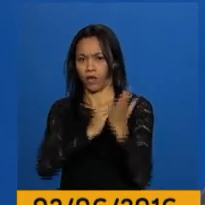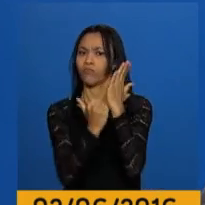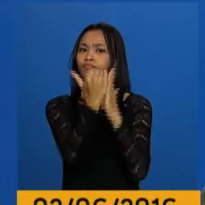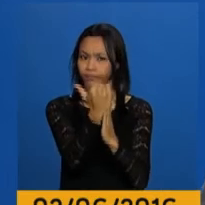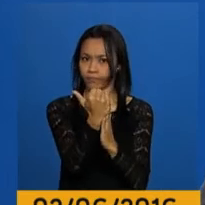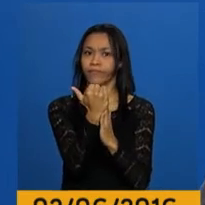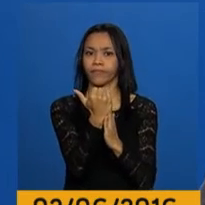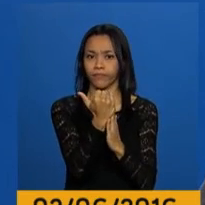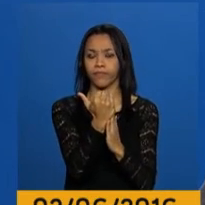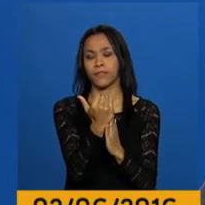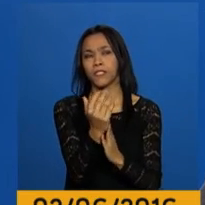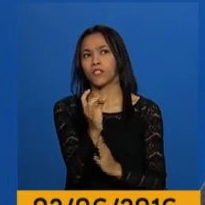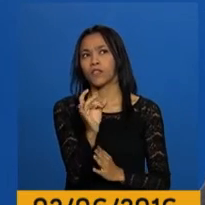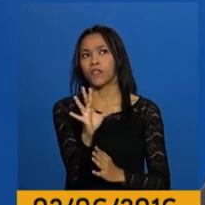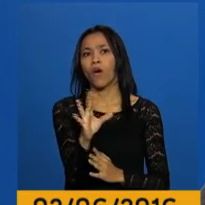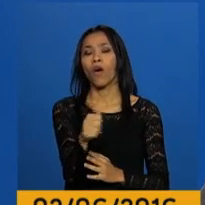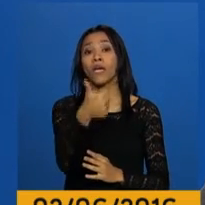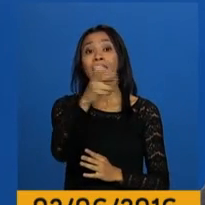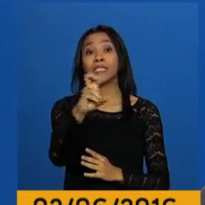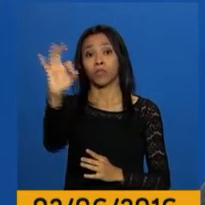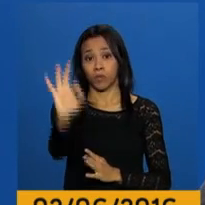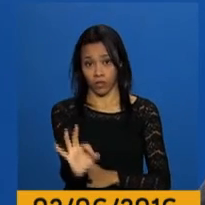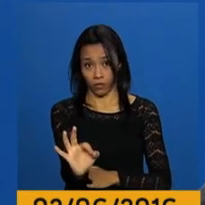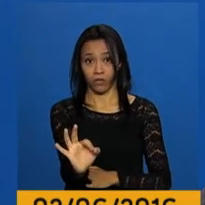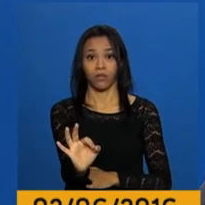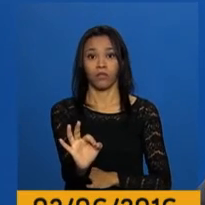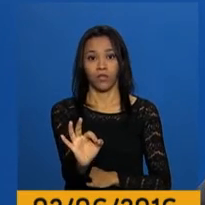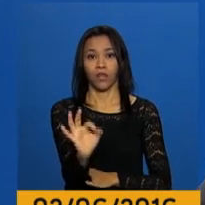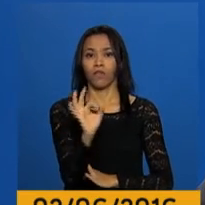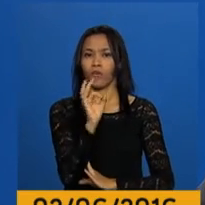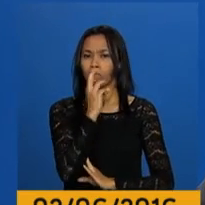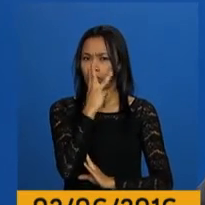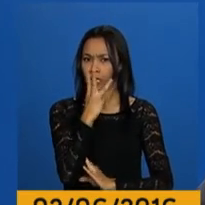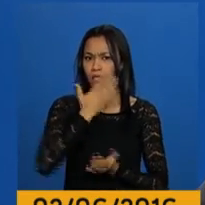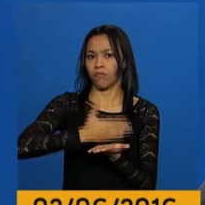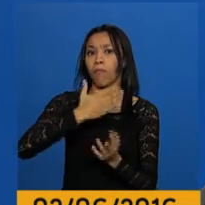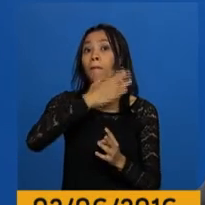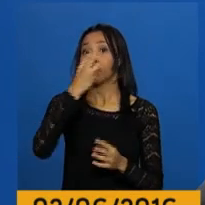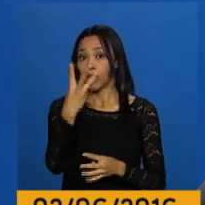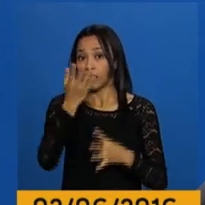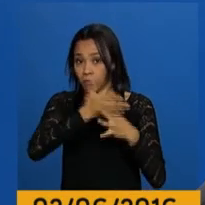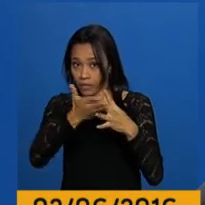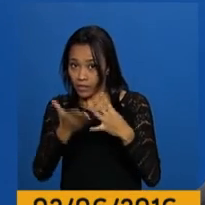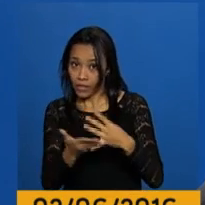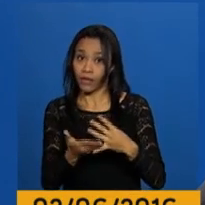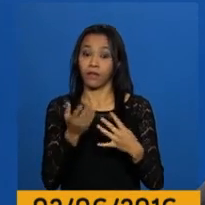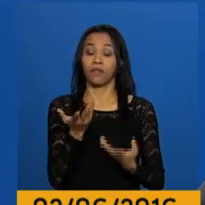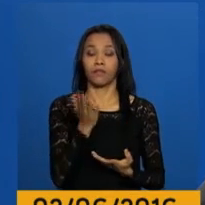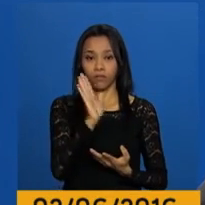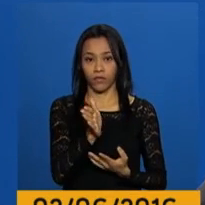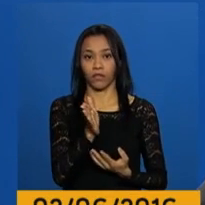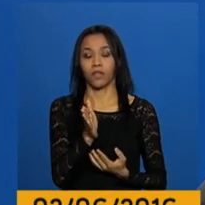de apenas 15%, né, foram três parcelas de 5,5%, né, o que